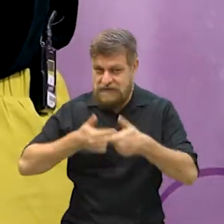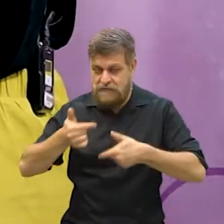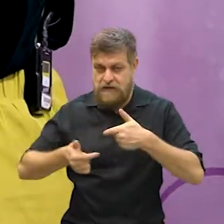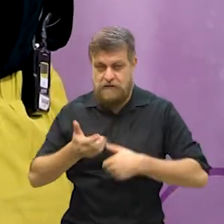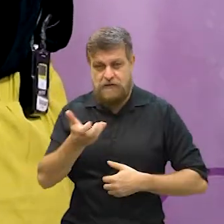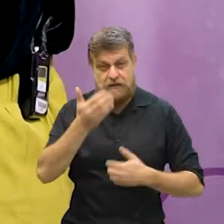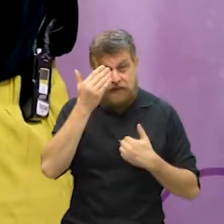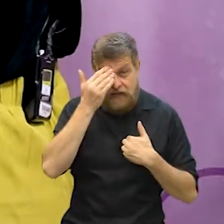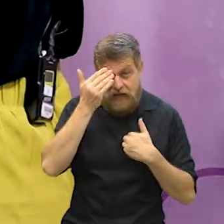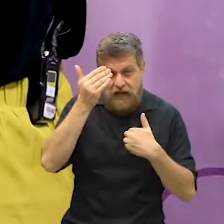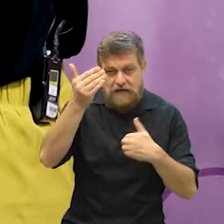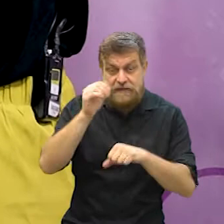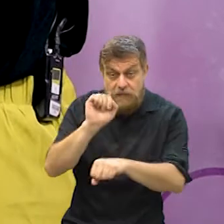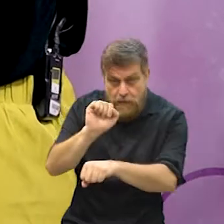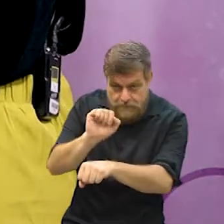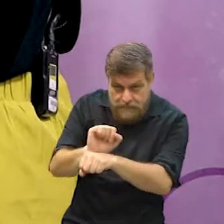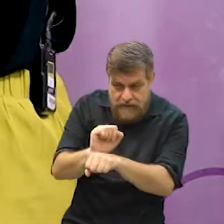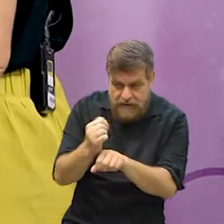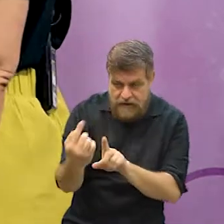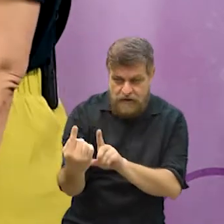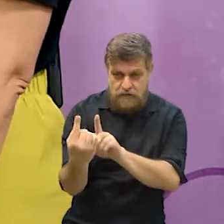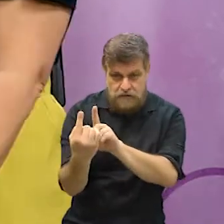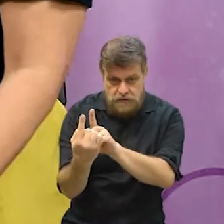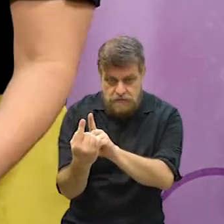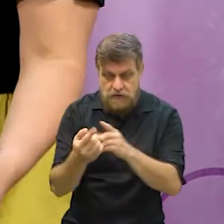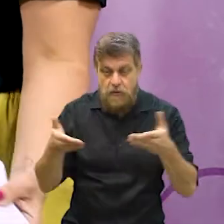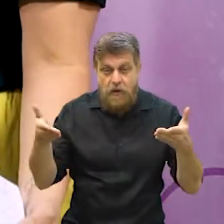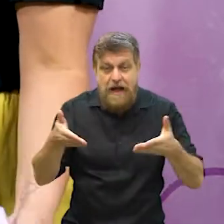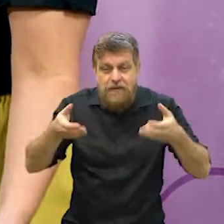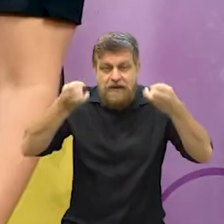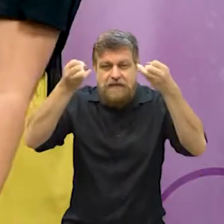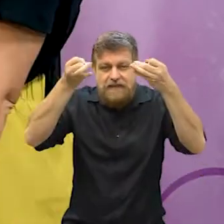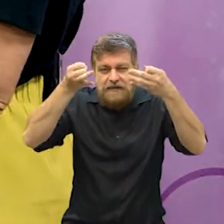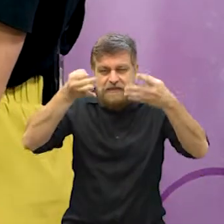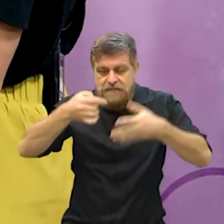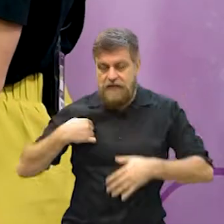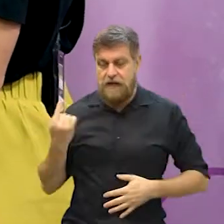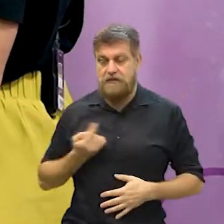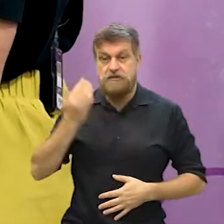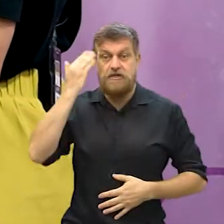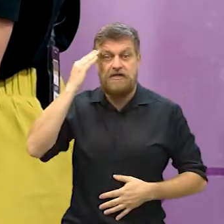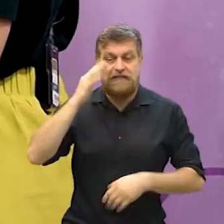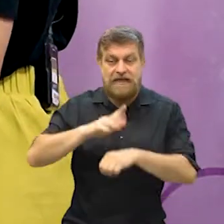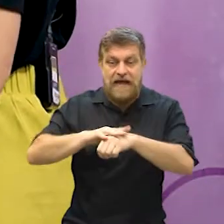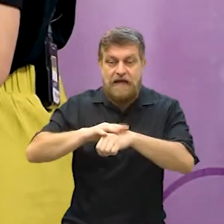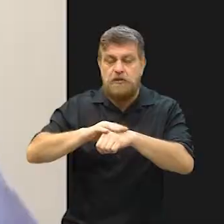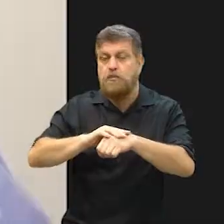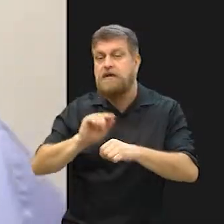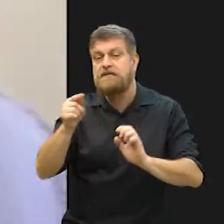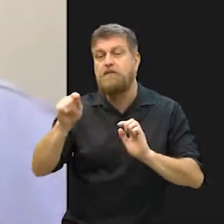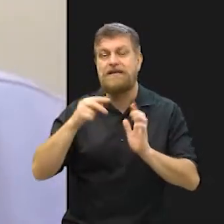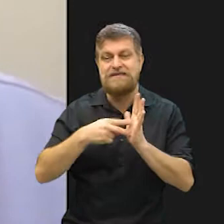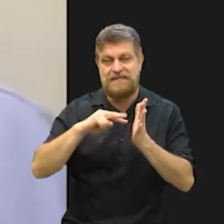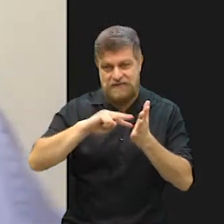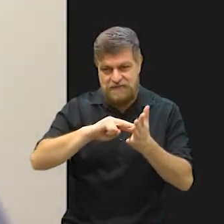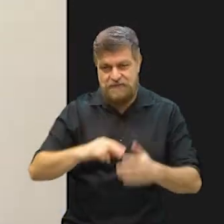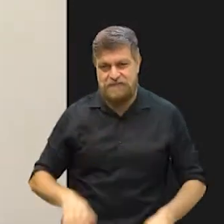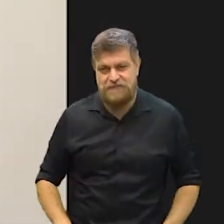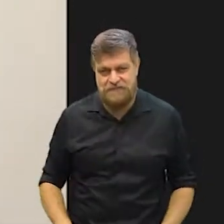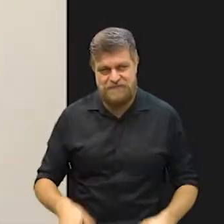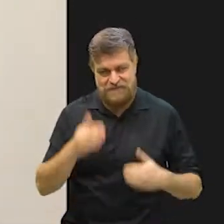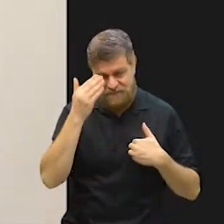já eu agradeço o senhor parar tudo que está fazendo para explicar sobre essa doença aqui para a gente do Saúde Agora. Ok,